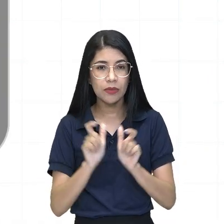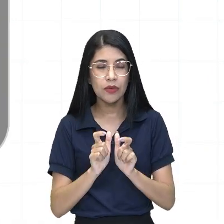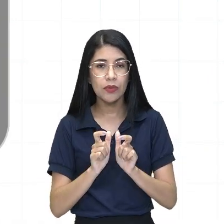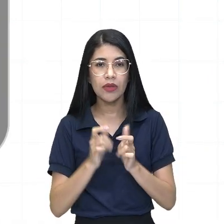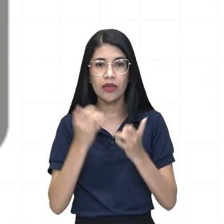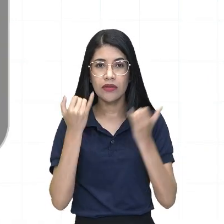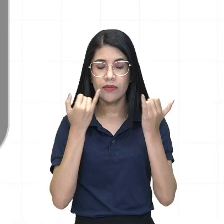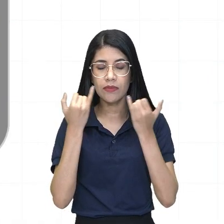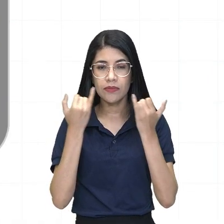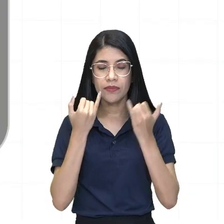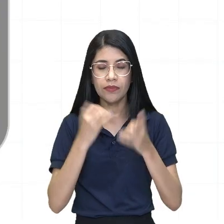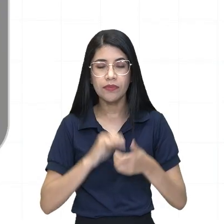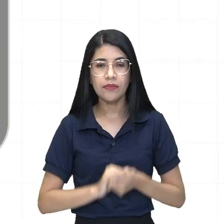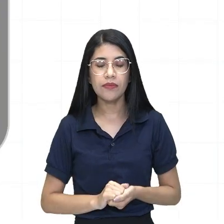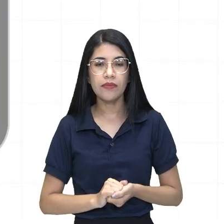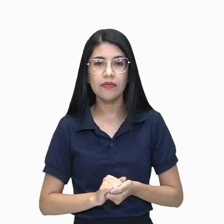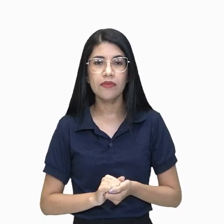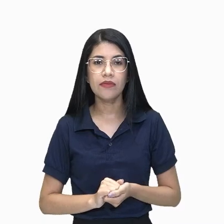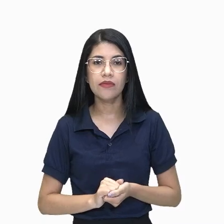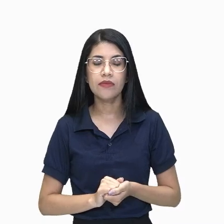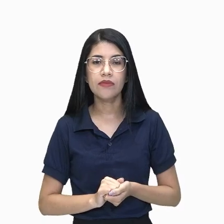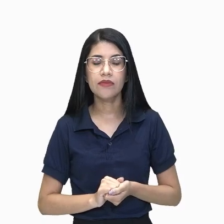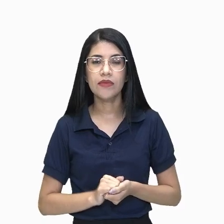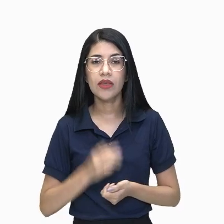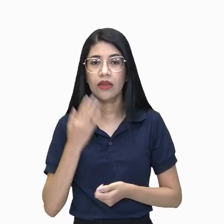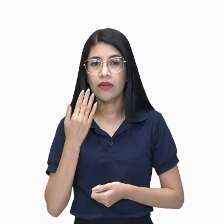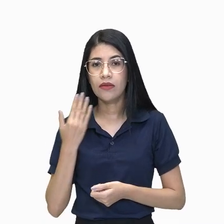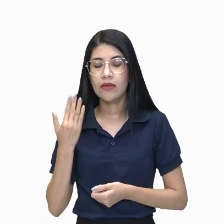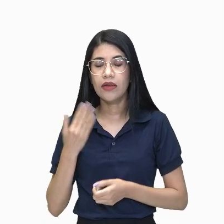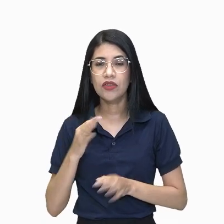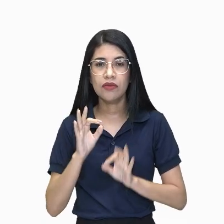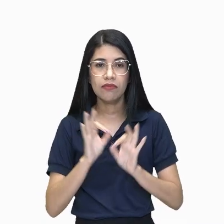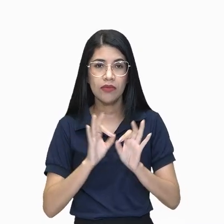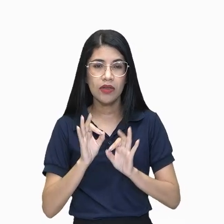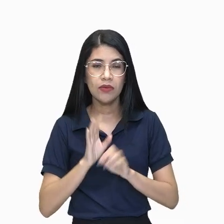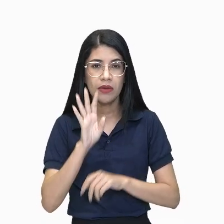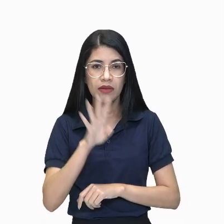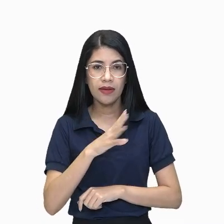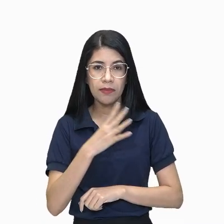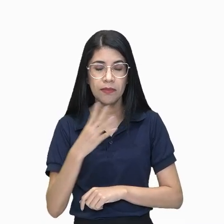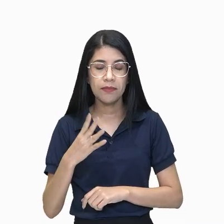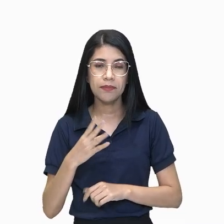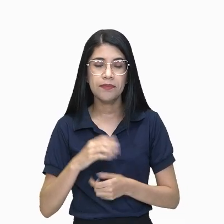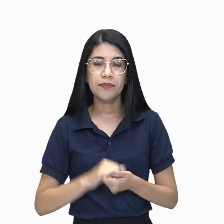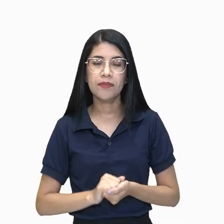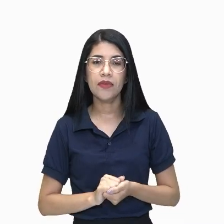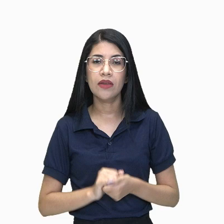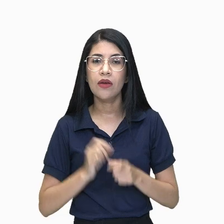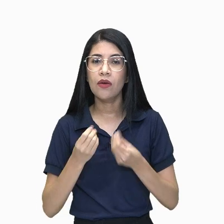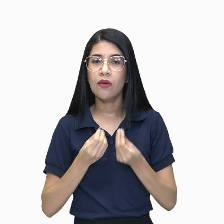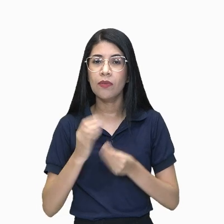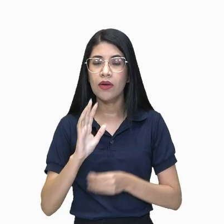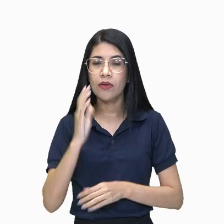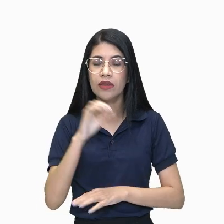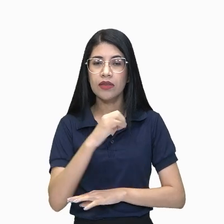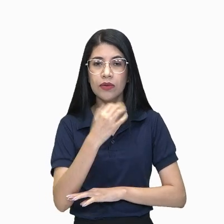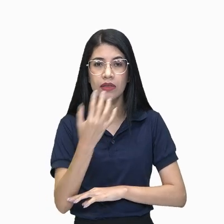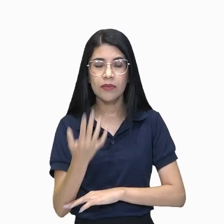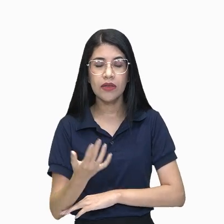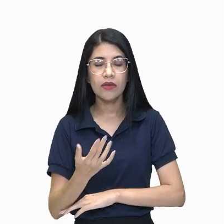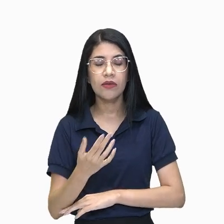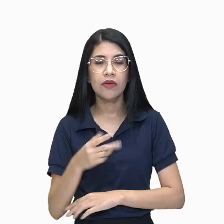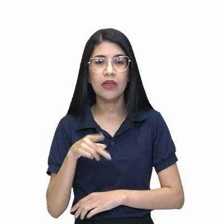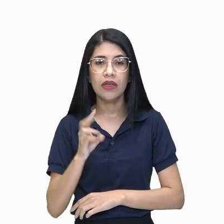Antônio Paulo? Exatamente. Nós vamos trazer aqui um recorte dessa tabela e vamos analisar exatamente o desmatamento em quilômetros quadrados, levando